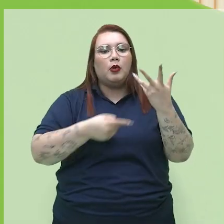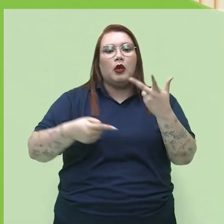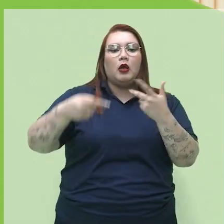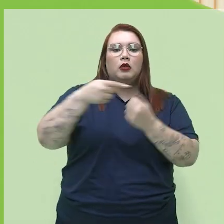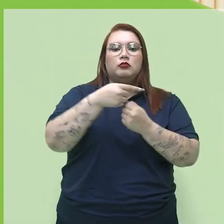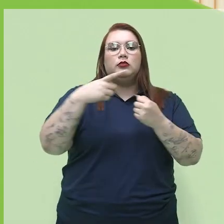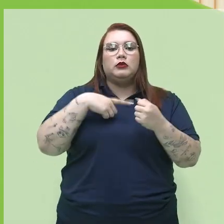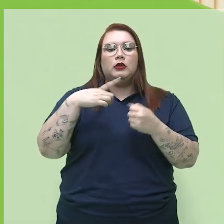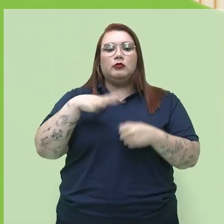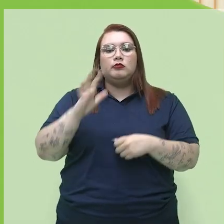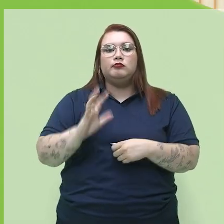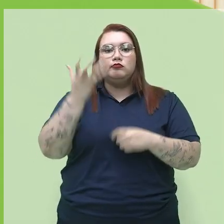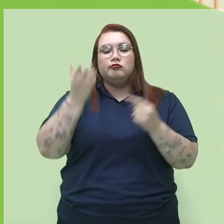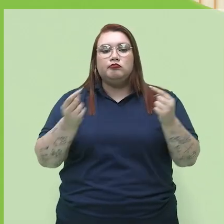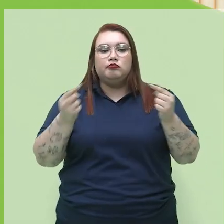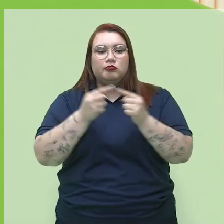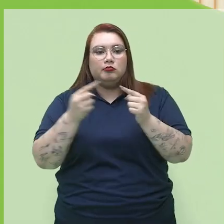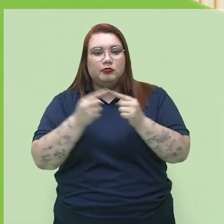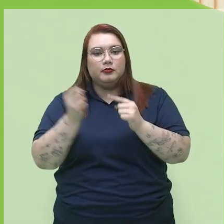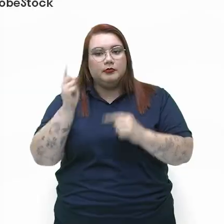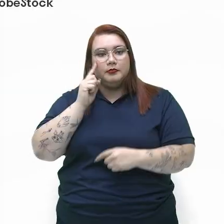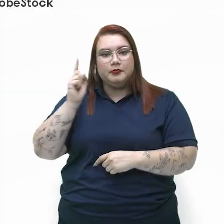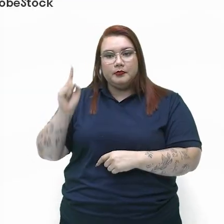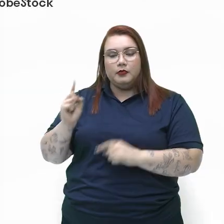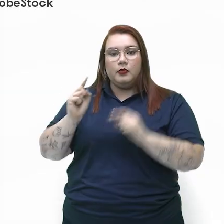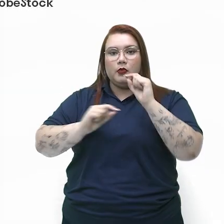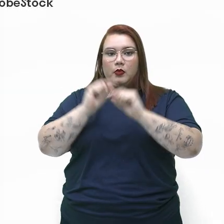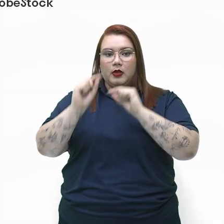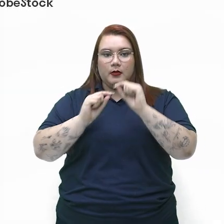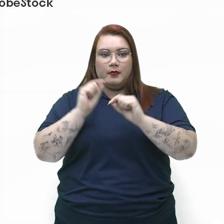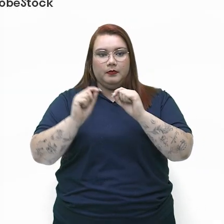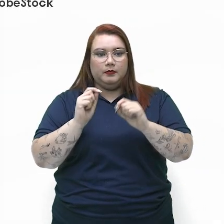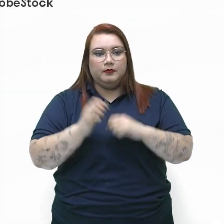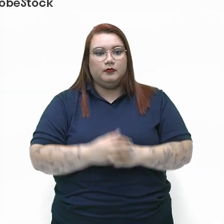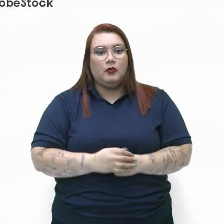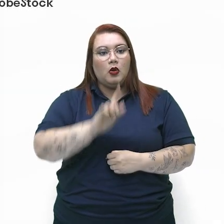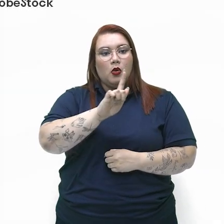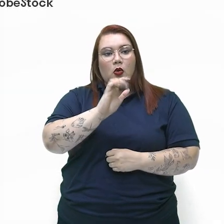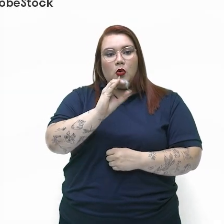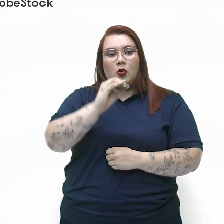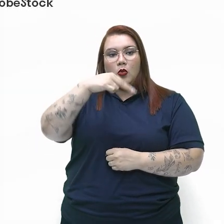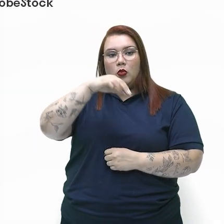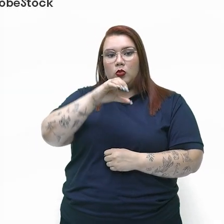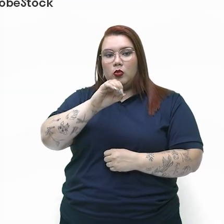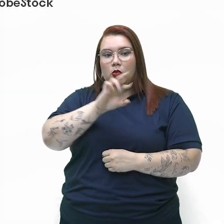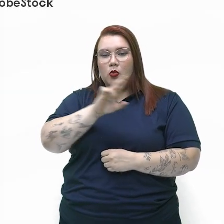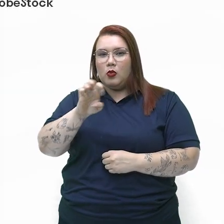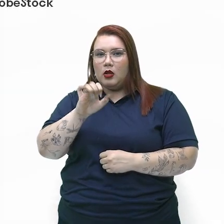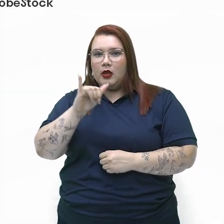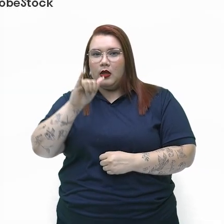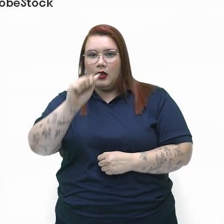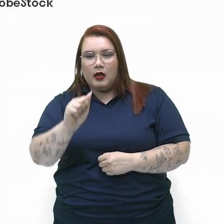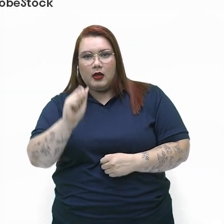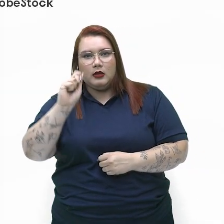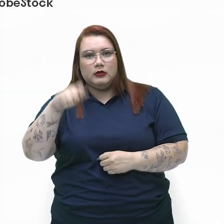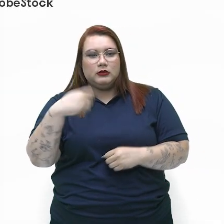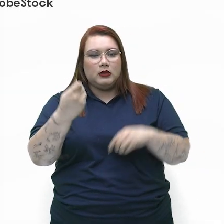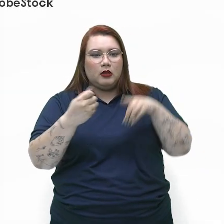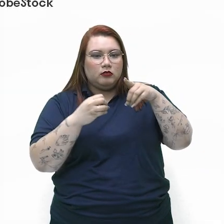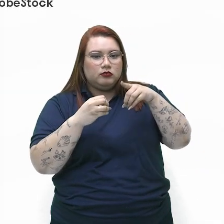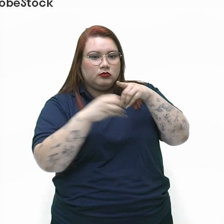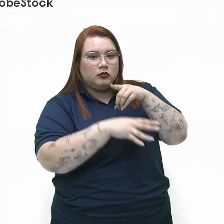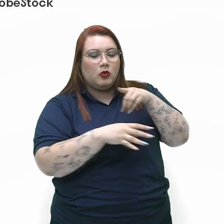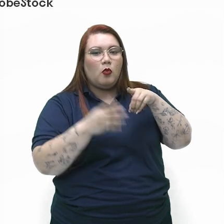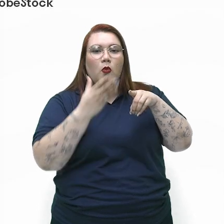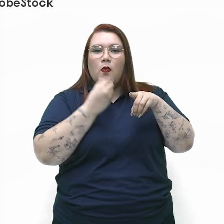esses agentes que causam essas infecções? Vamos conhecer alguns. A gonorreia, né, cujos sintomas nós temos aí no